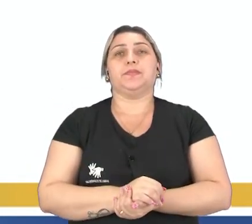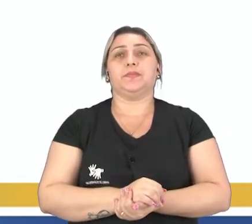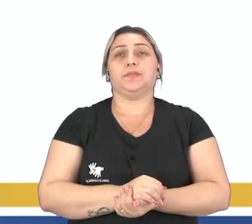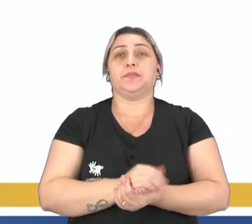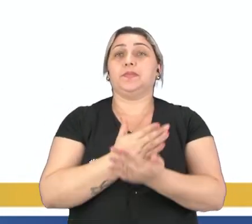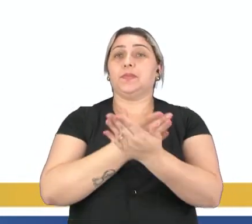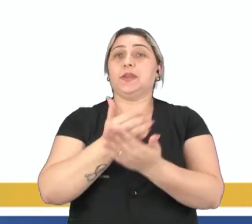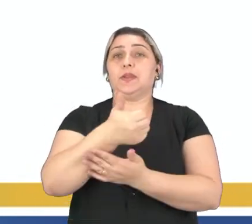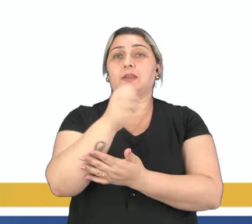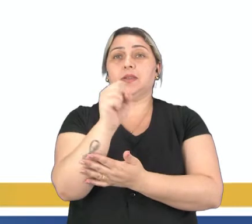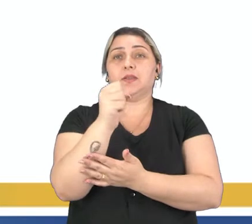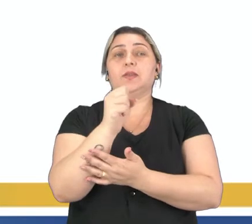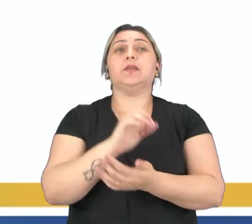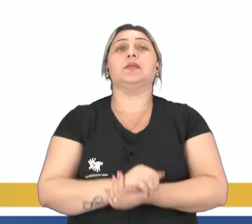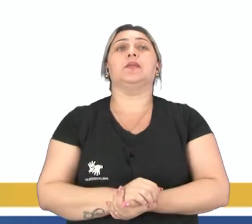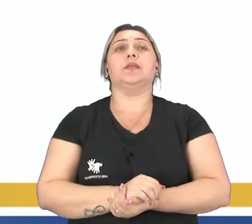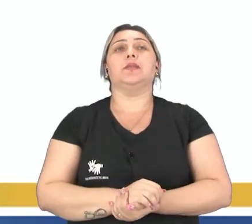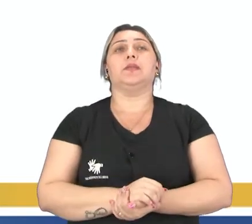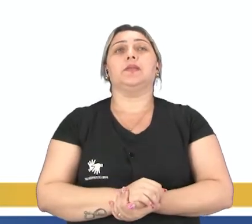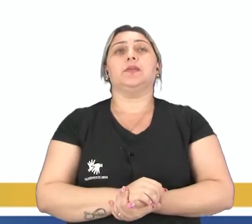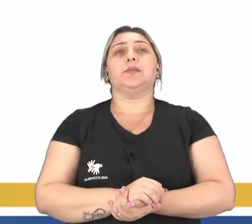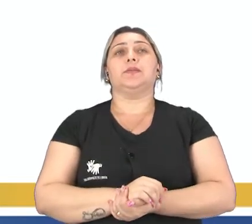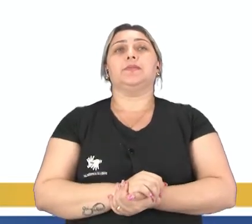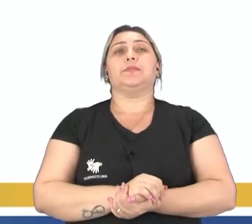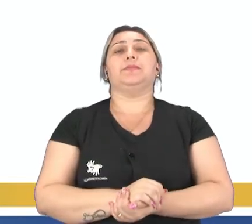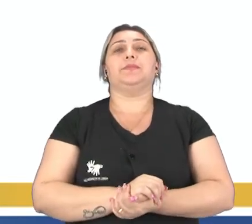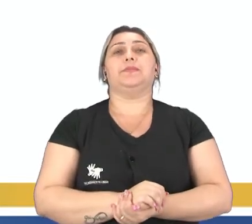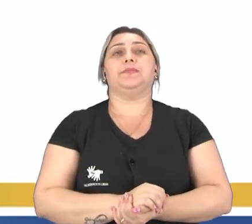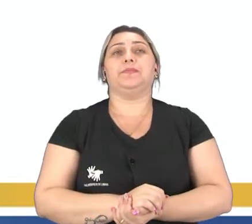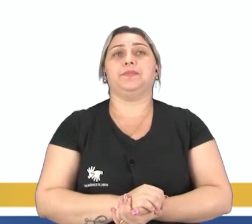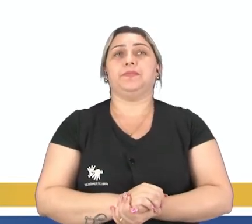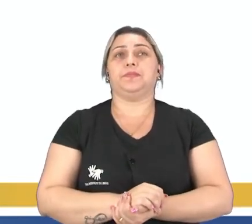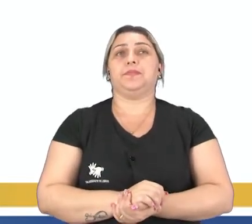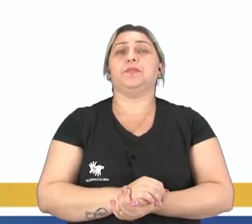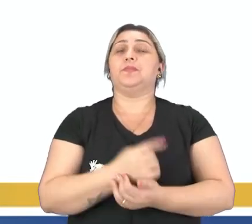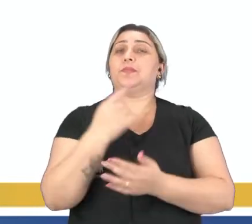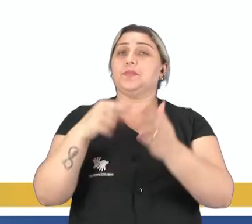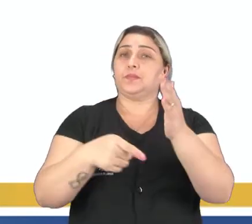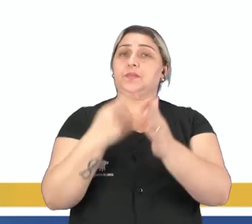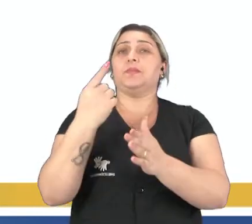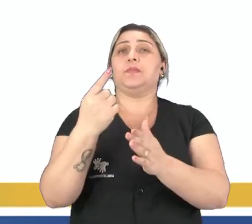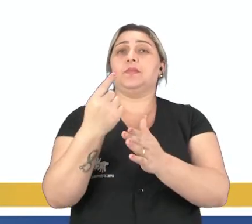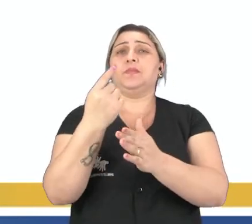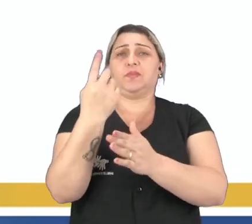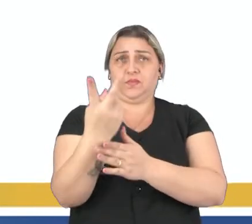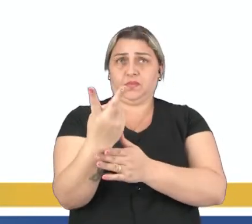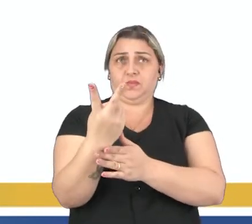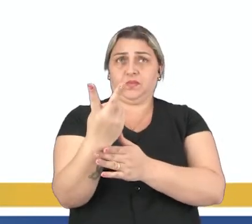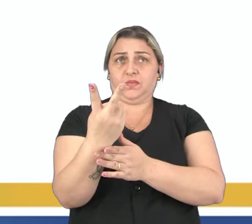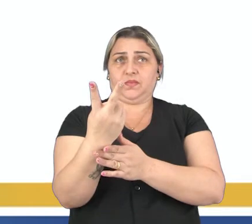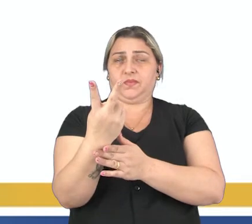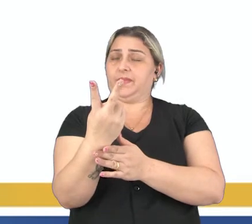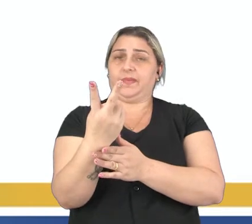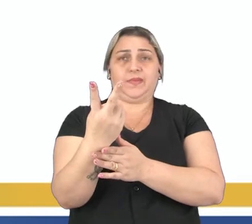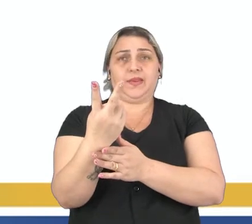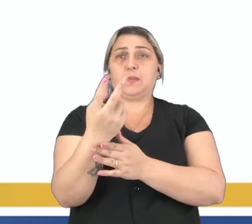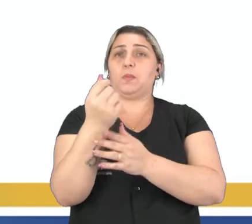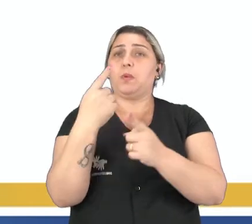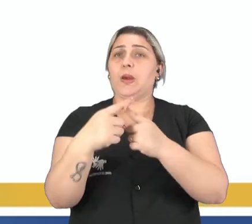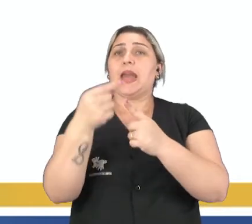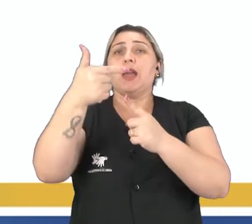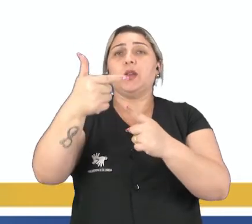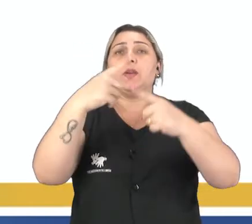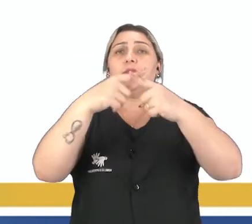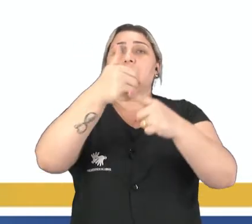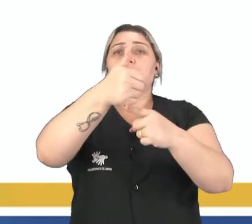eu começo pelo 18. Bom, eu sei que o 12 ele cabe uma vez, Mas e 2? Não, porque